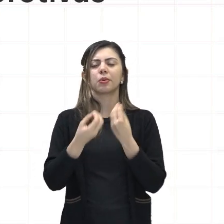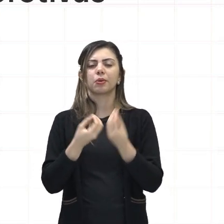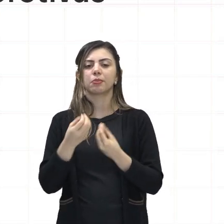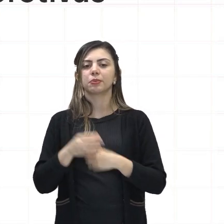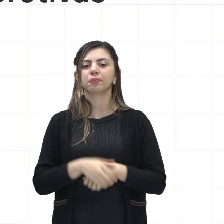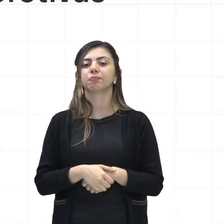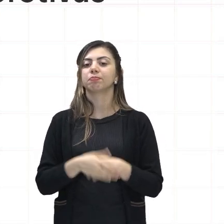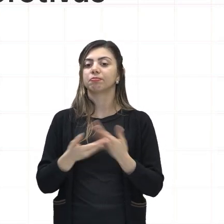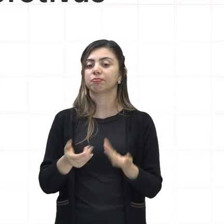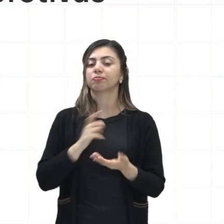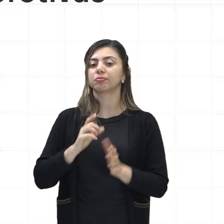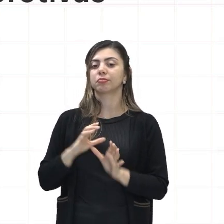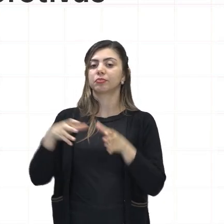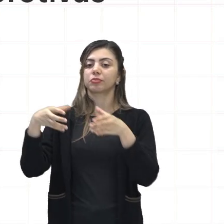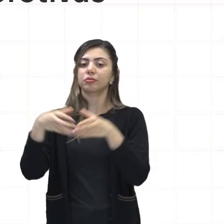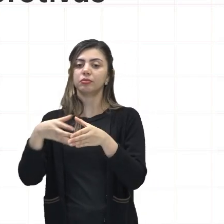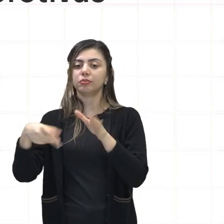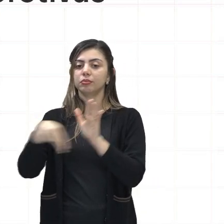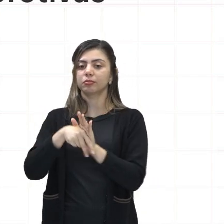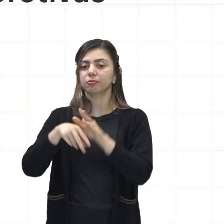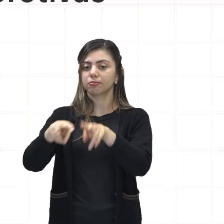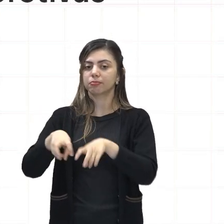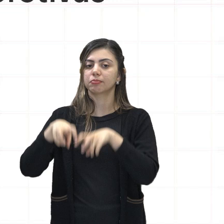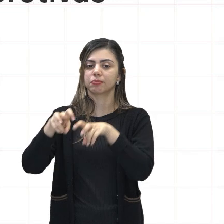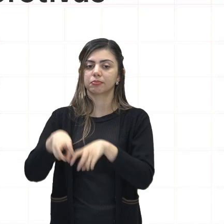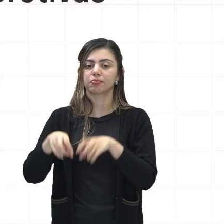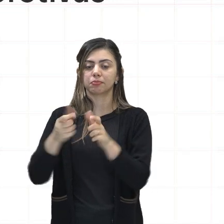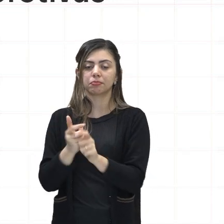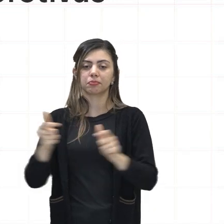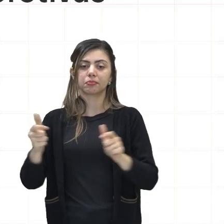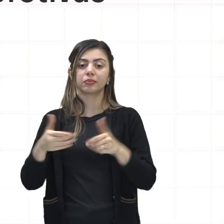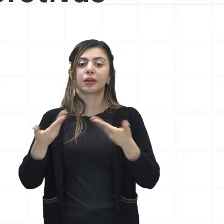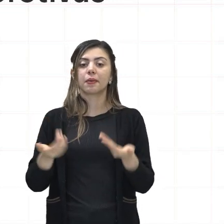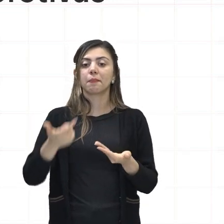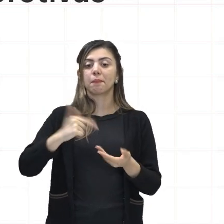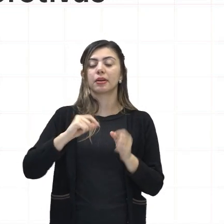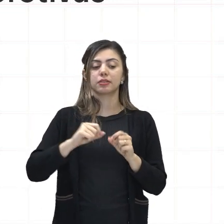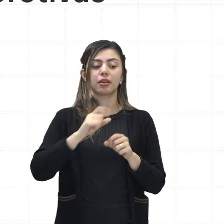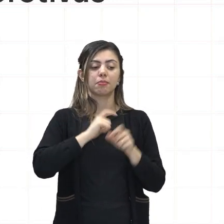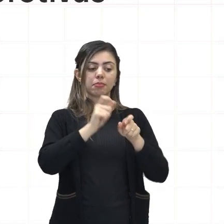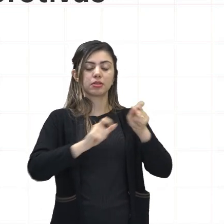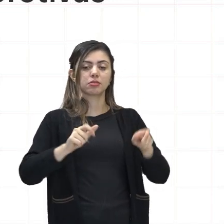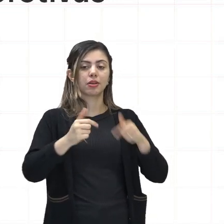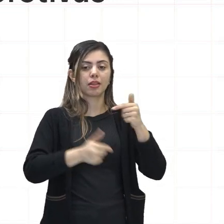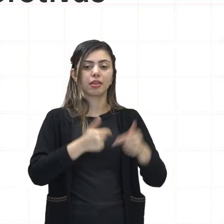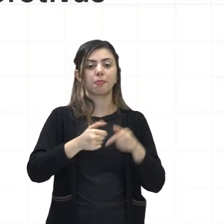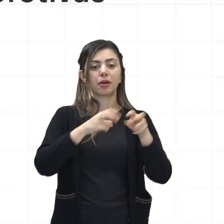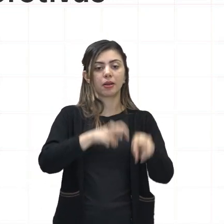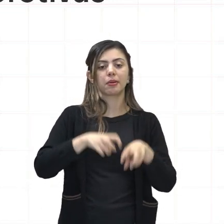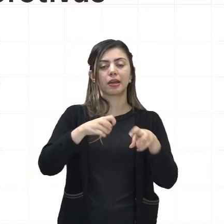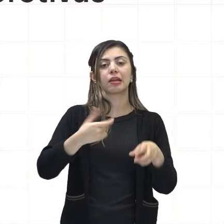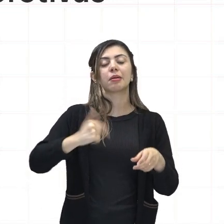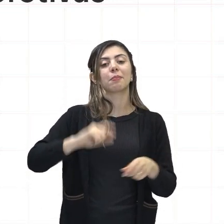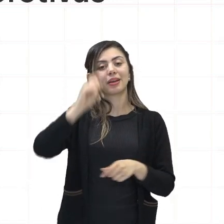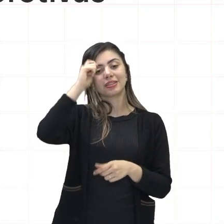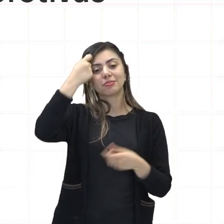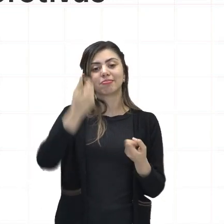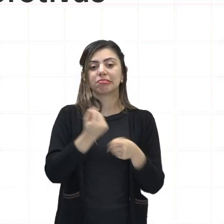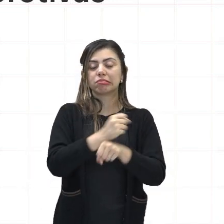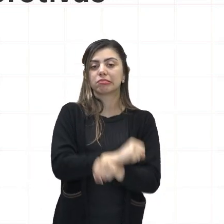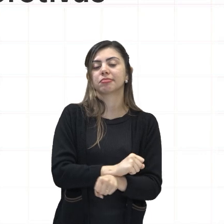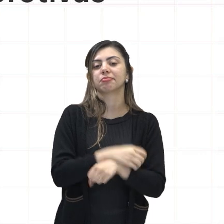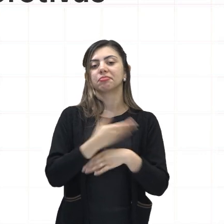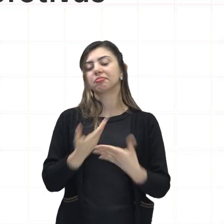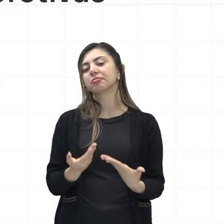uma elite agrária dominante e uma grande massa de trabalhadores rurais e escravos. Então,